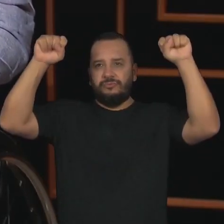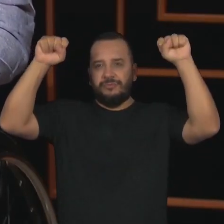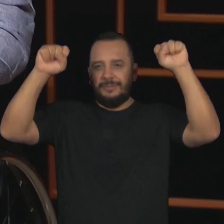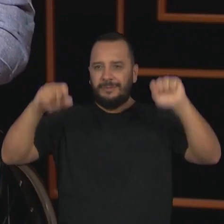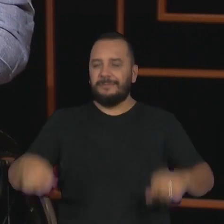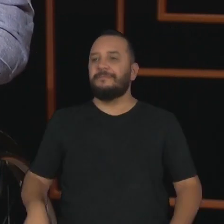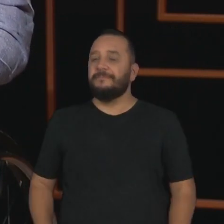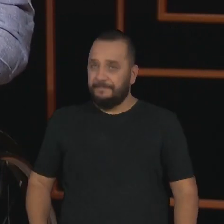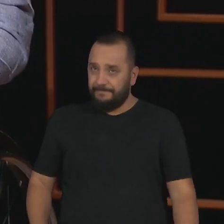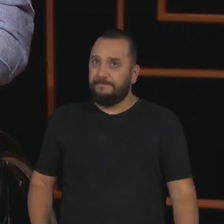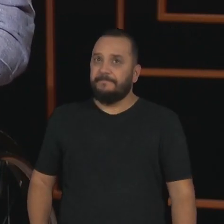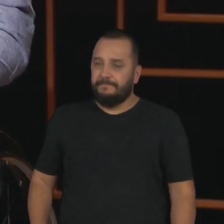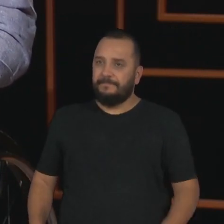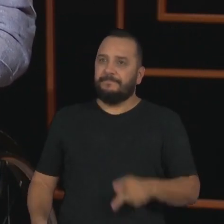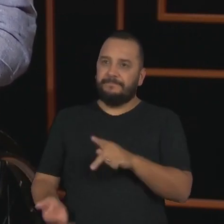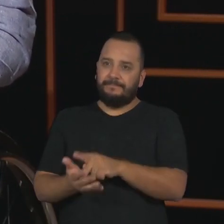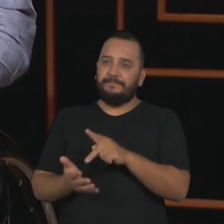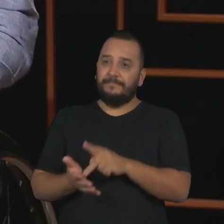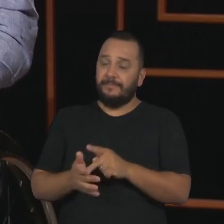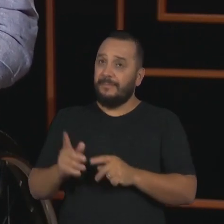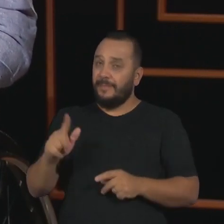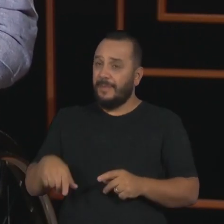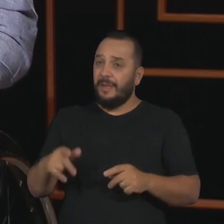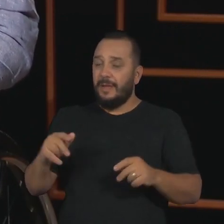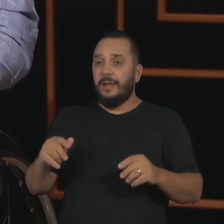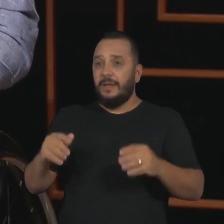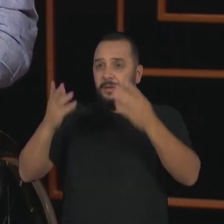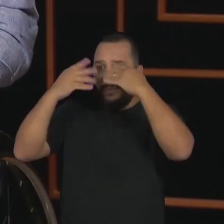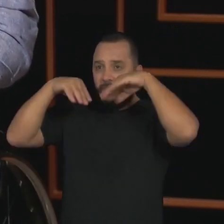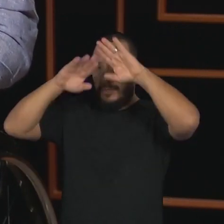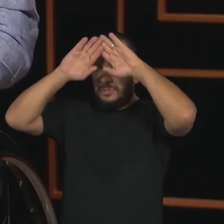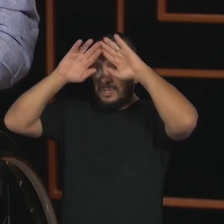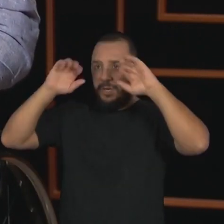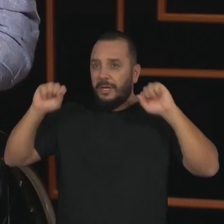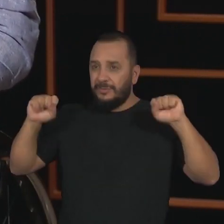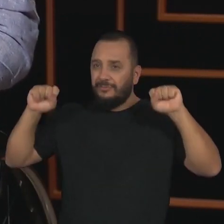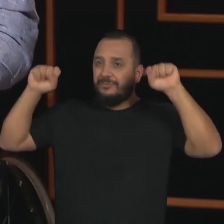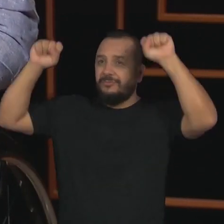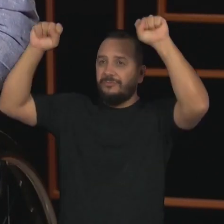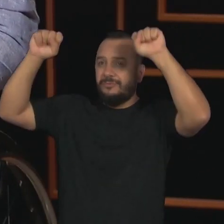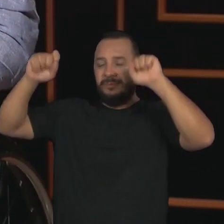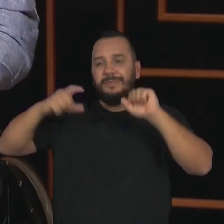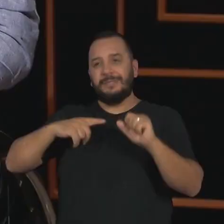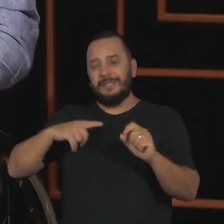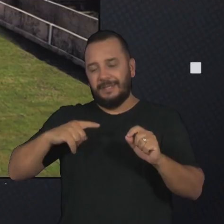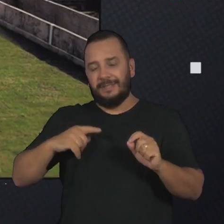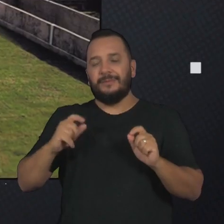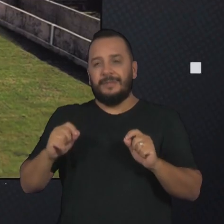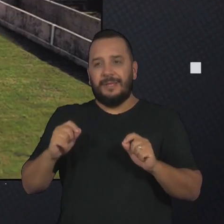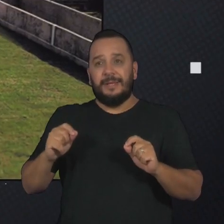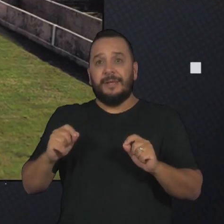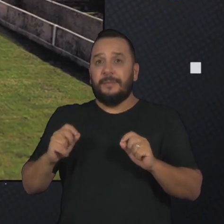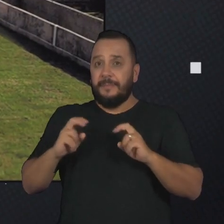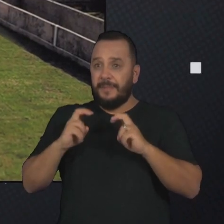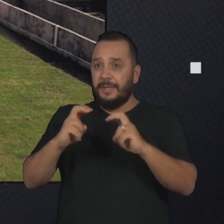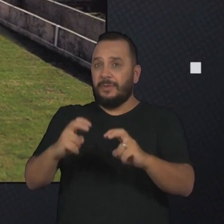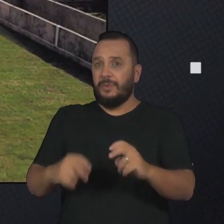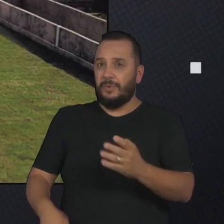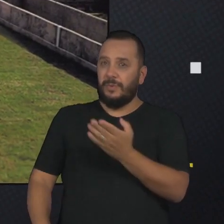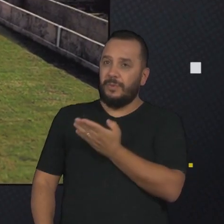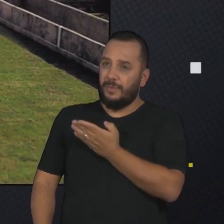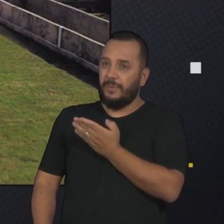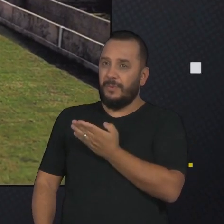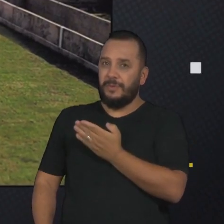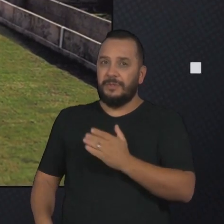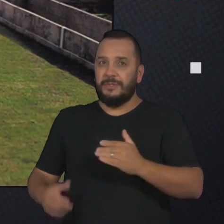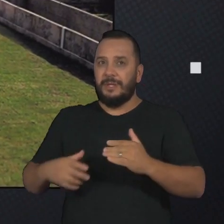de Xangô é exatamente, é incrível, porque o voo de Xangô está numa estação do metrô, no